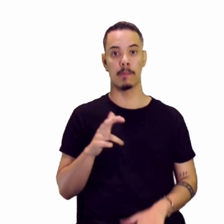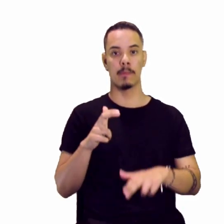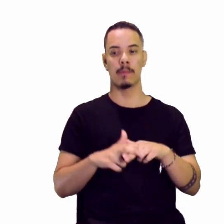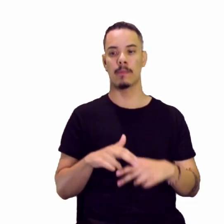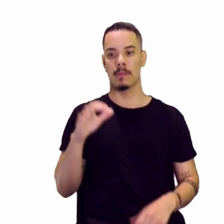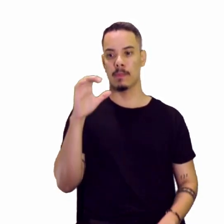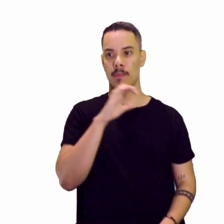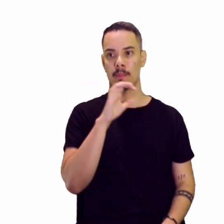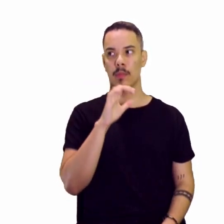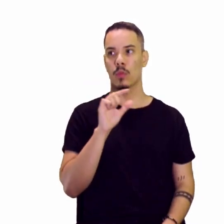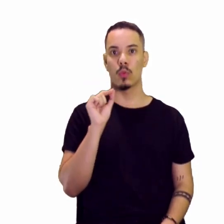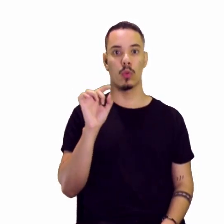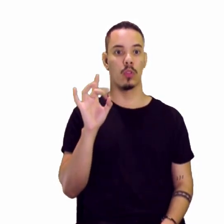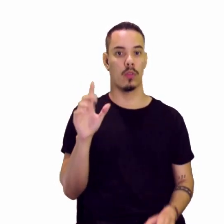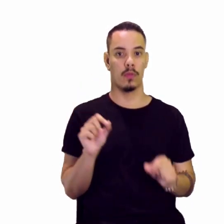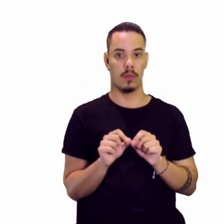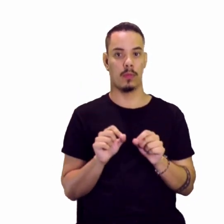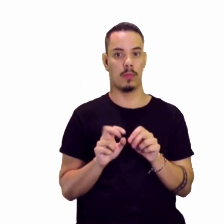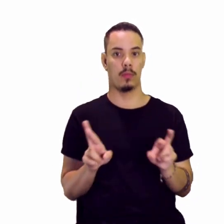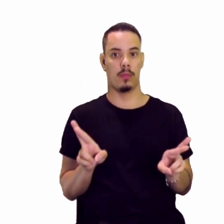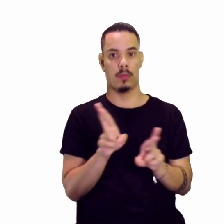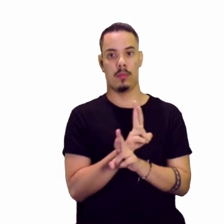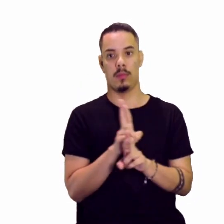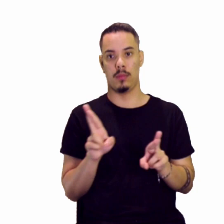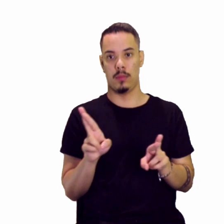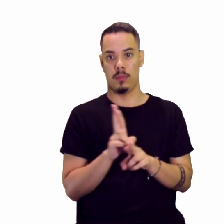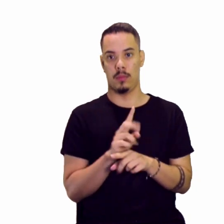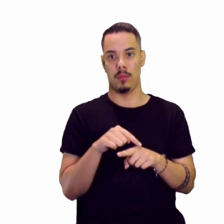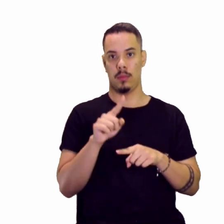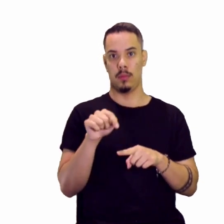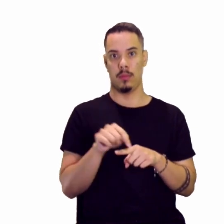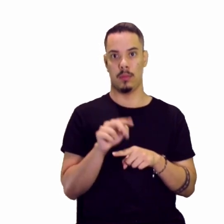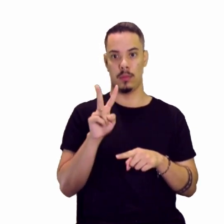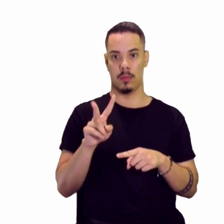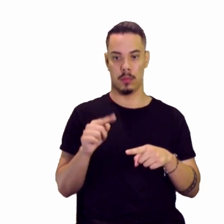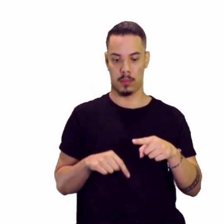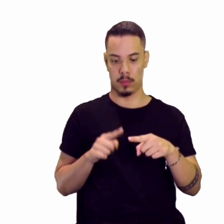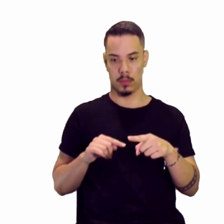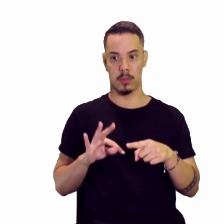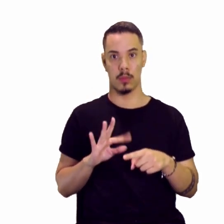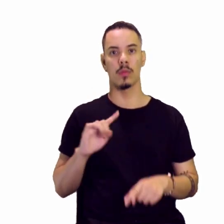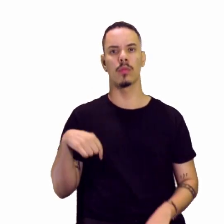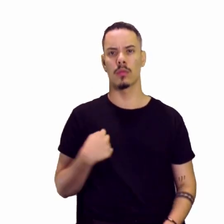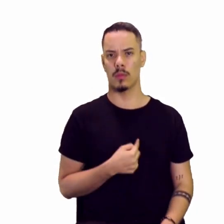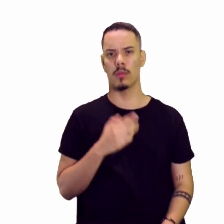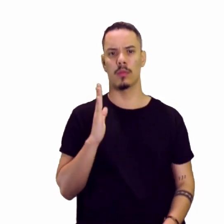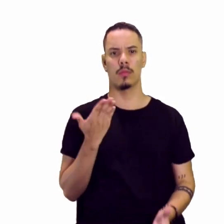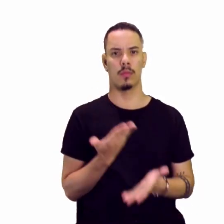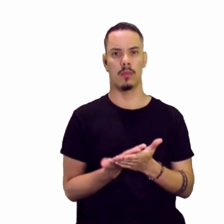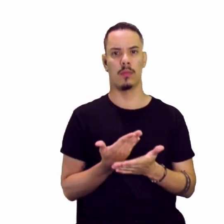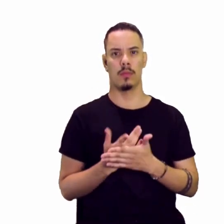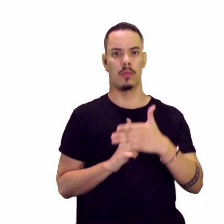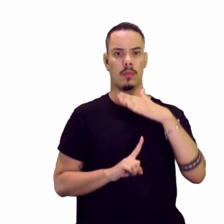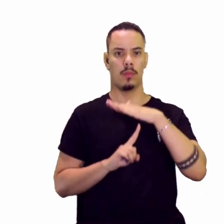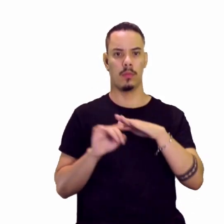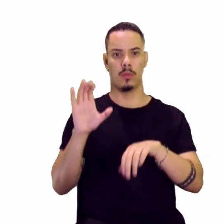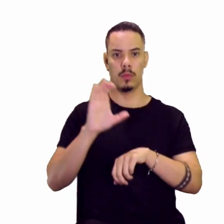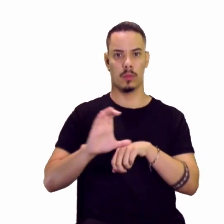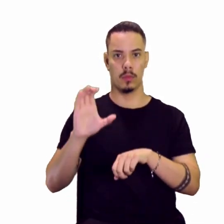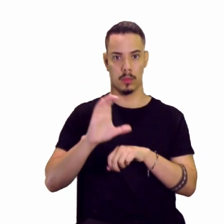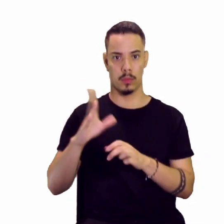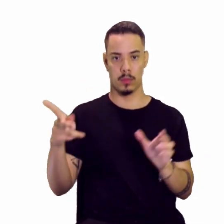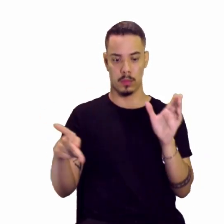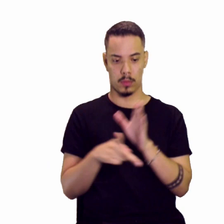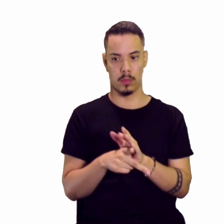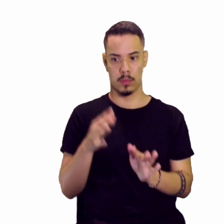a aceleração? É só fazer a relação entre velocidade e tempo. Nós sabemos lá, já estudamos na primeira unidade do nosso curso de